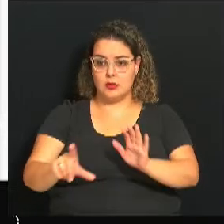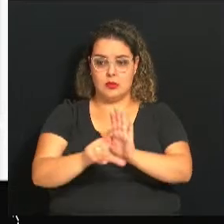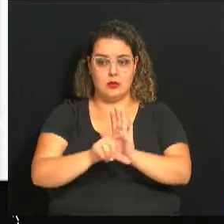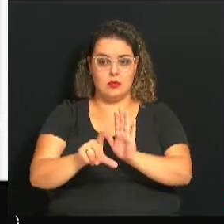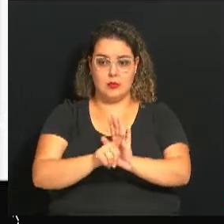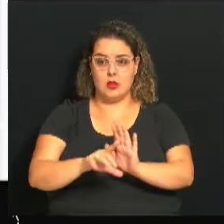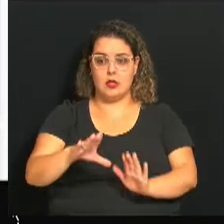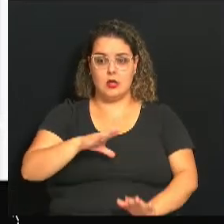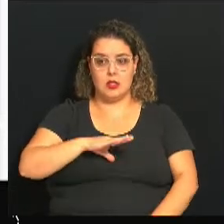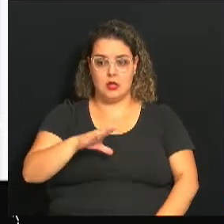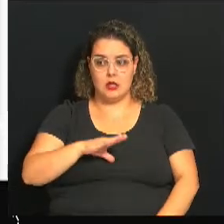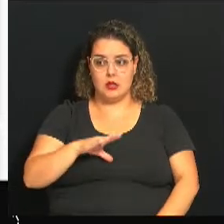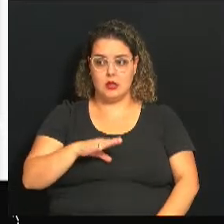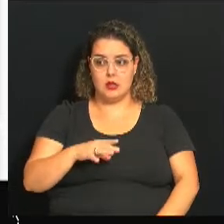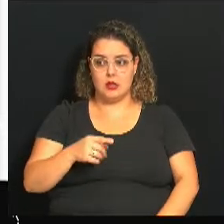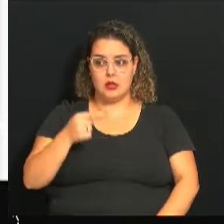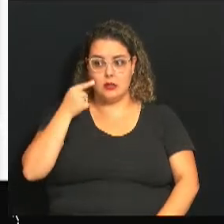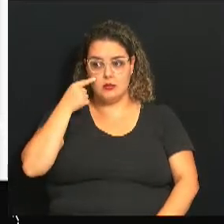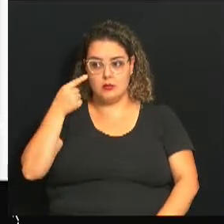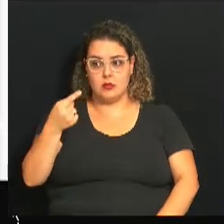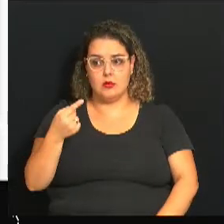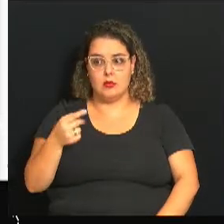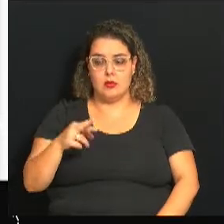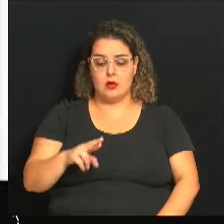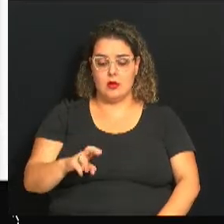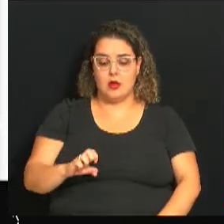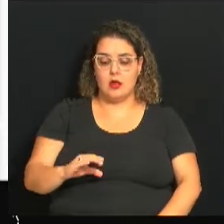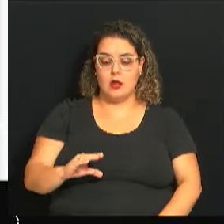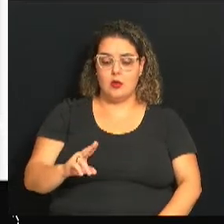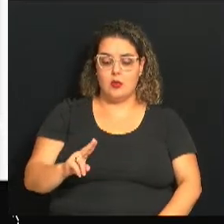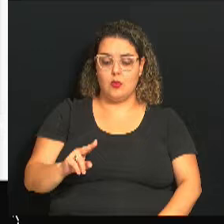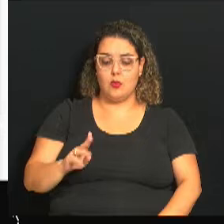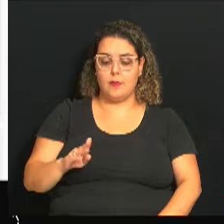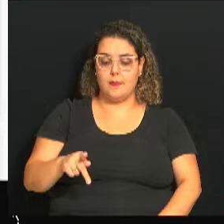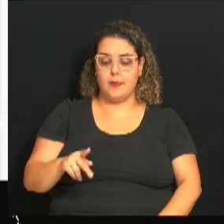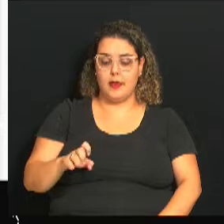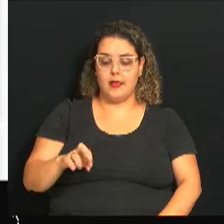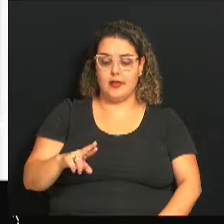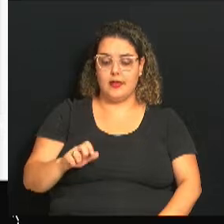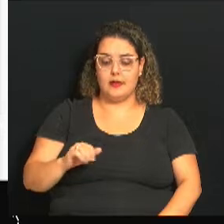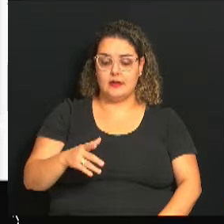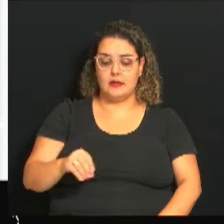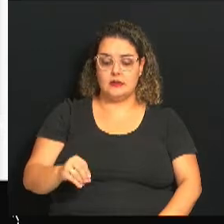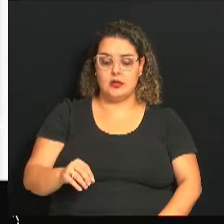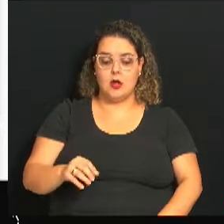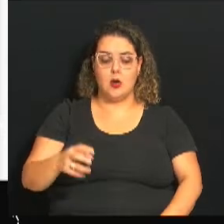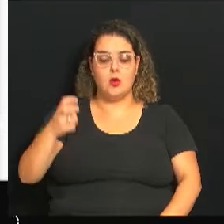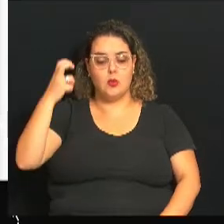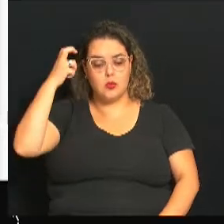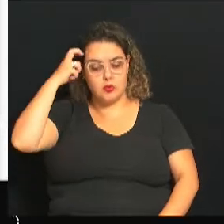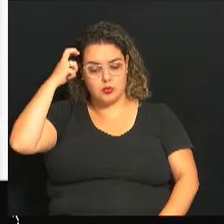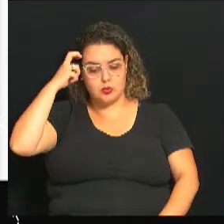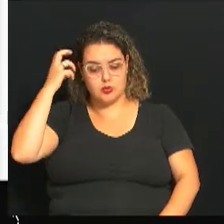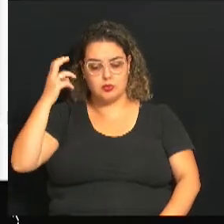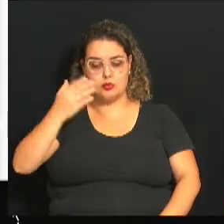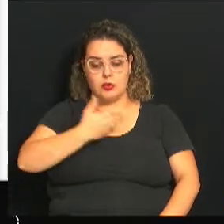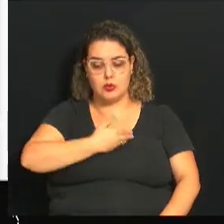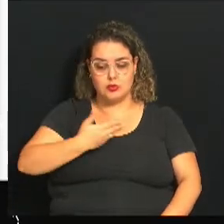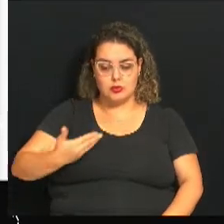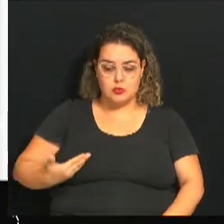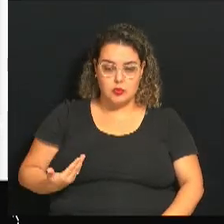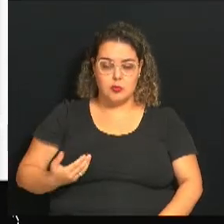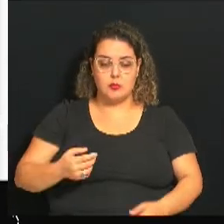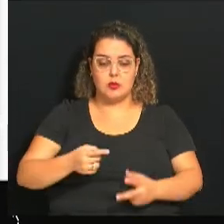municipal que previa a recuperação dos bens públicos, culturais. Então, é importante que a nossa lei,